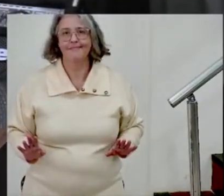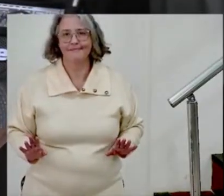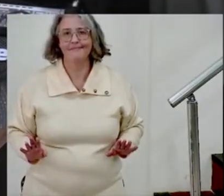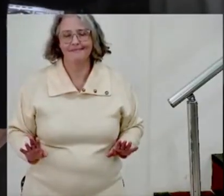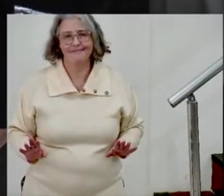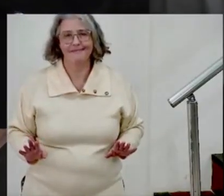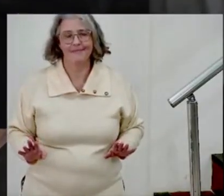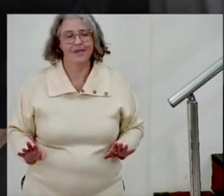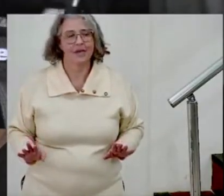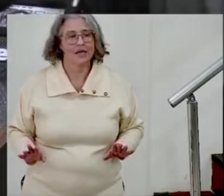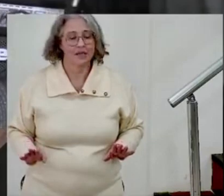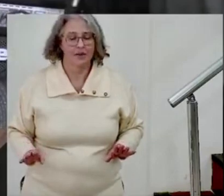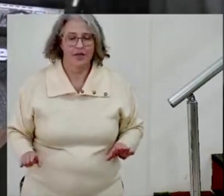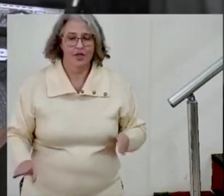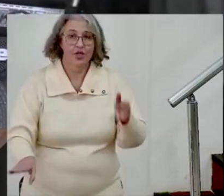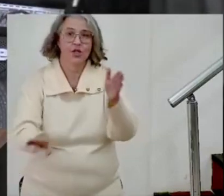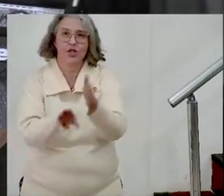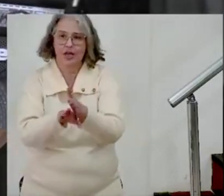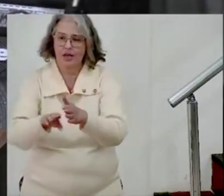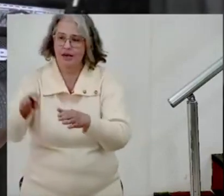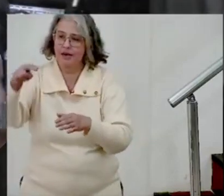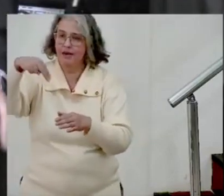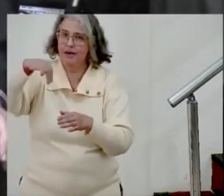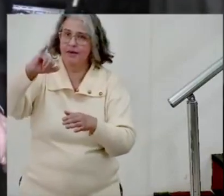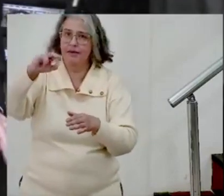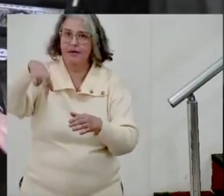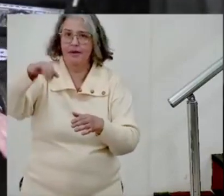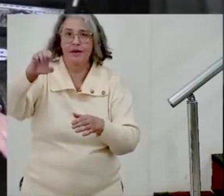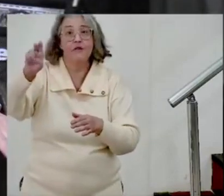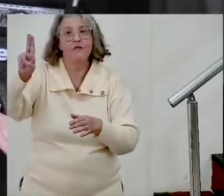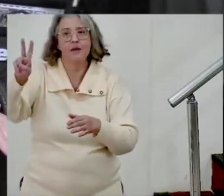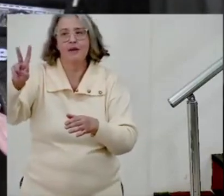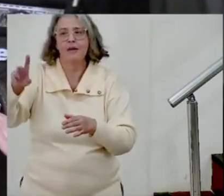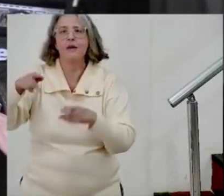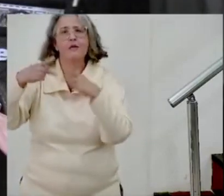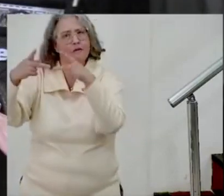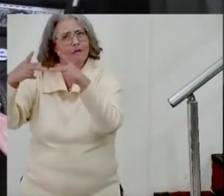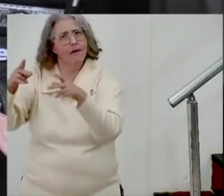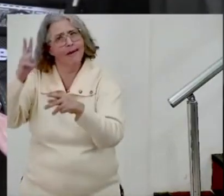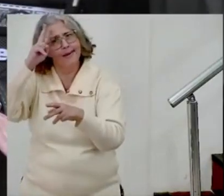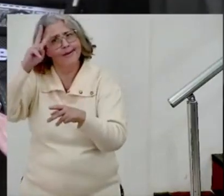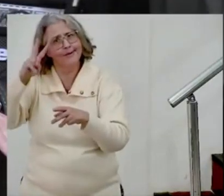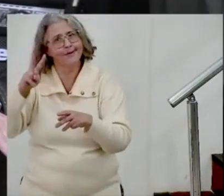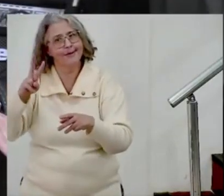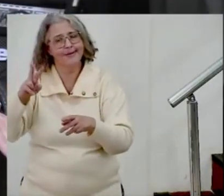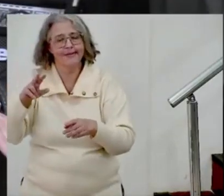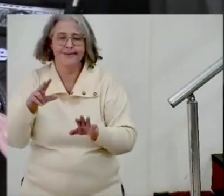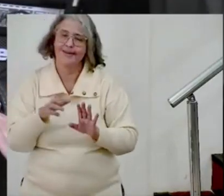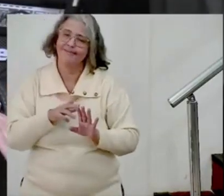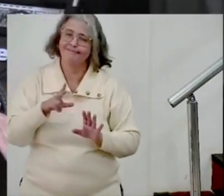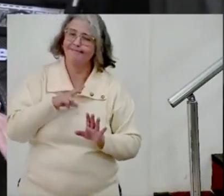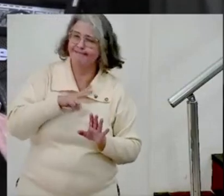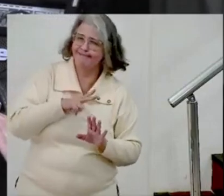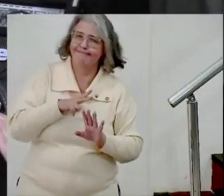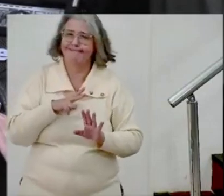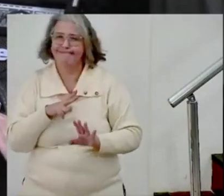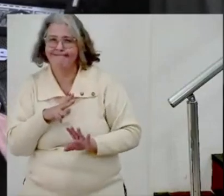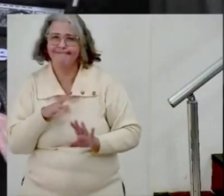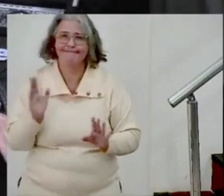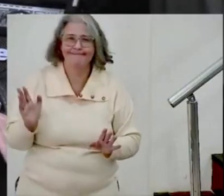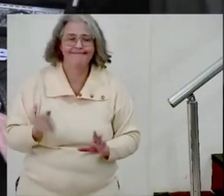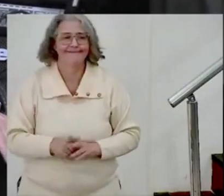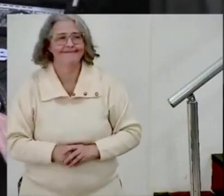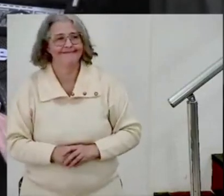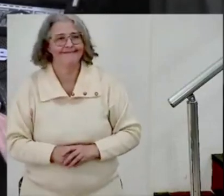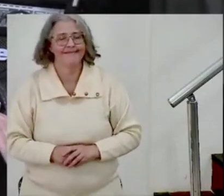chega em Nínive e conta a história. Mas ele conta a história do jeito dele. Sabe que toda a história pode ser